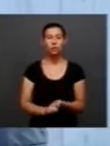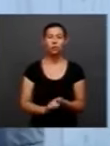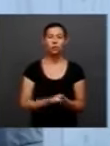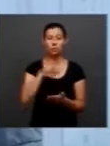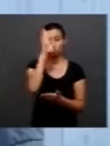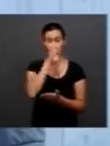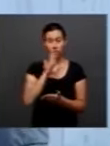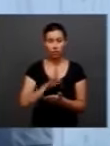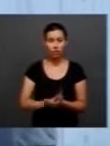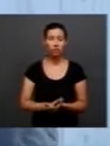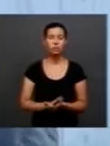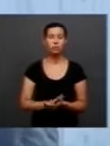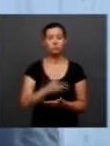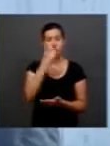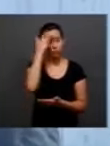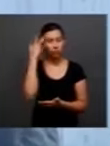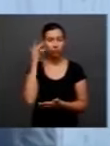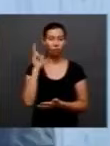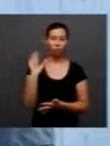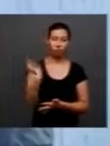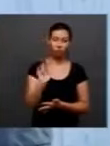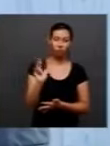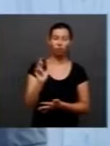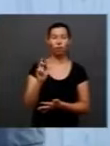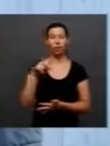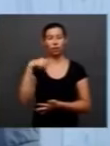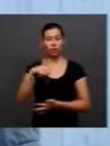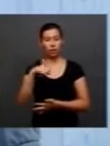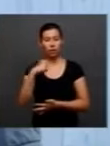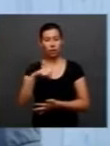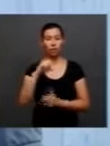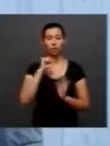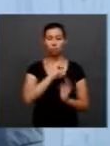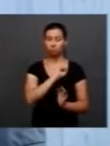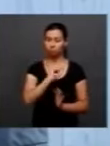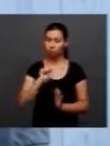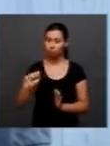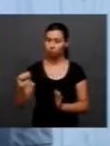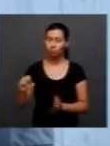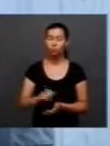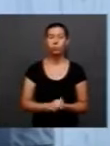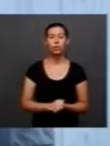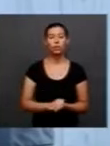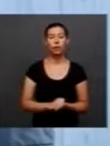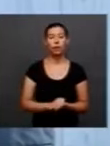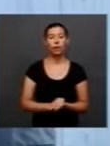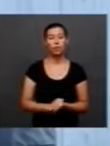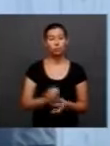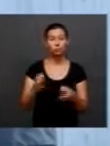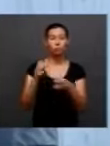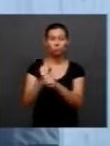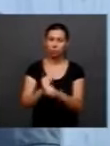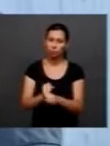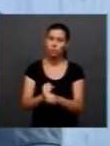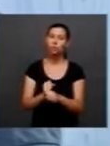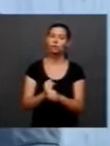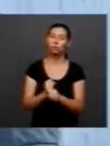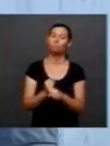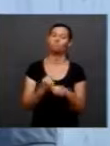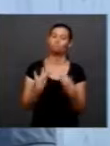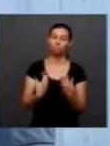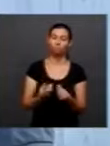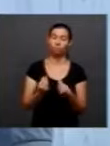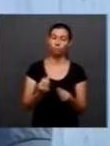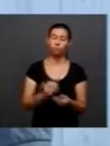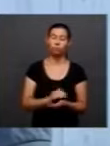lésbicas, pessoas que se autorrepresentam não binárias, com índices estatísticos alarmantes. Um outro dado importante para a gente